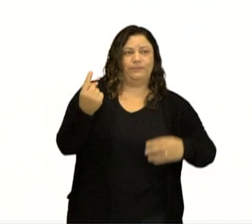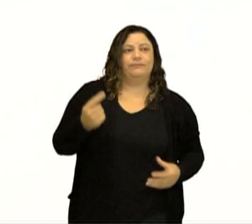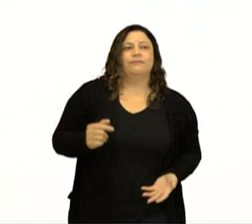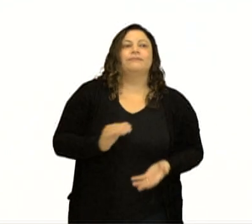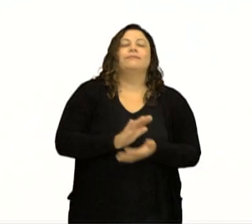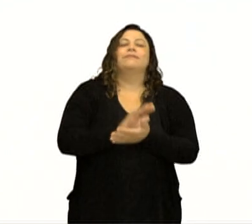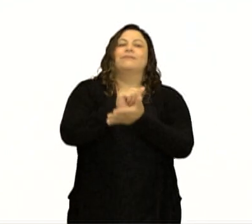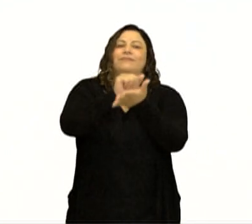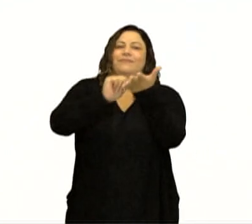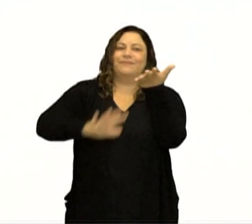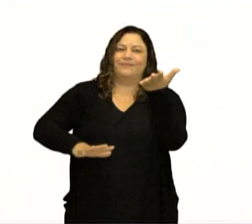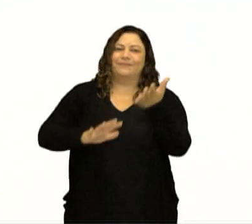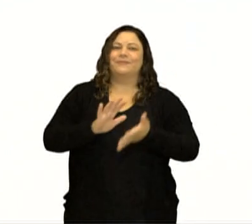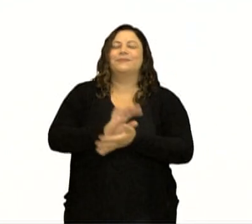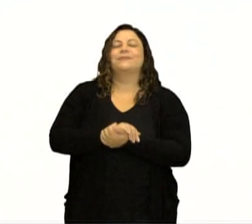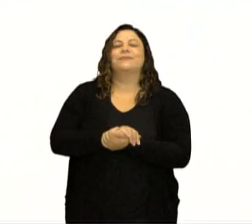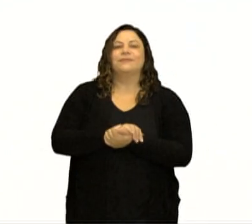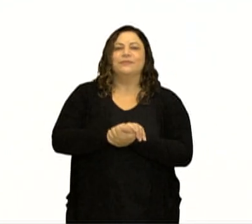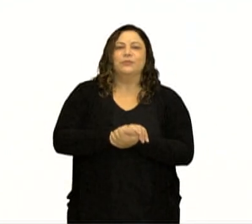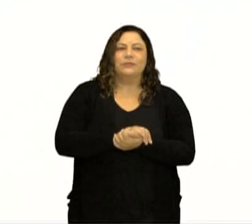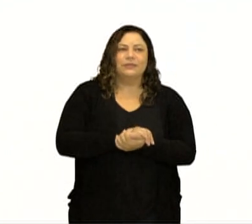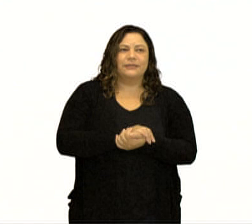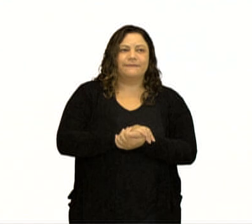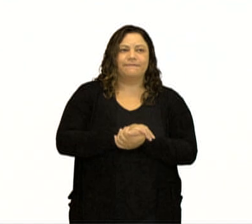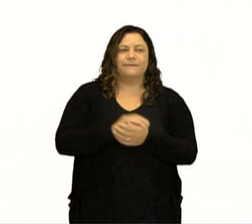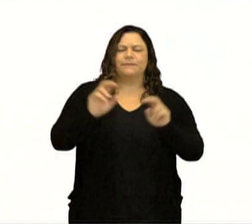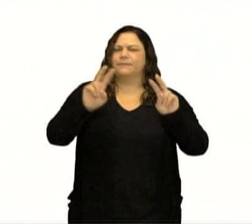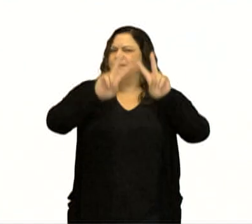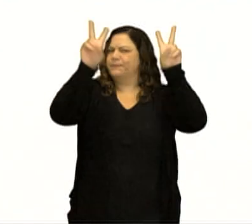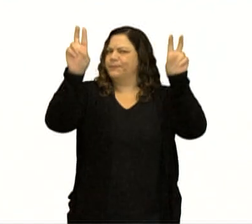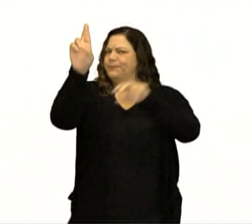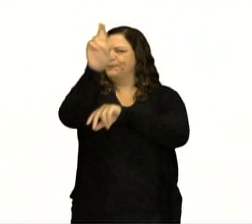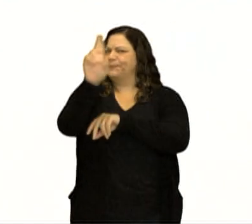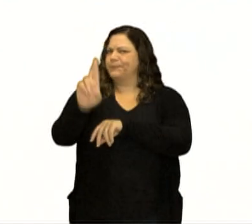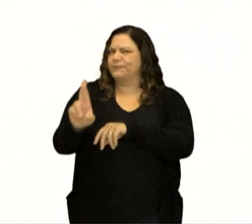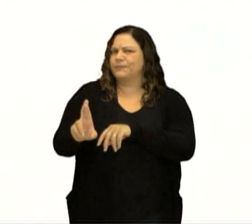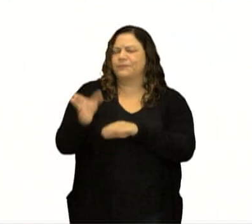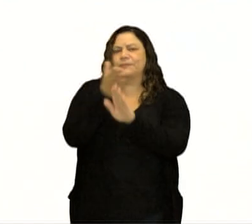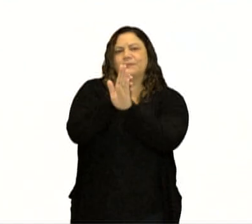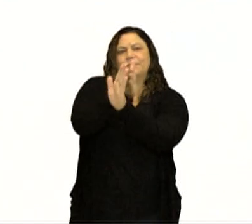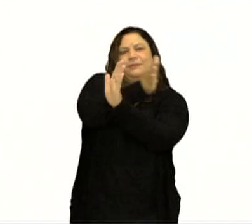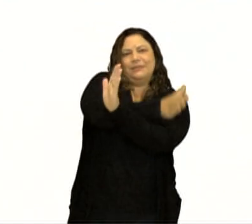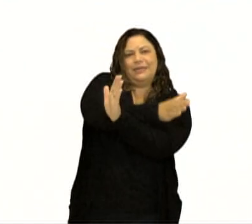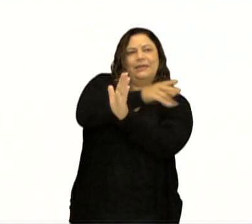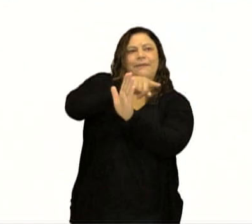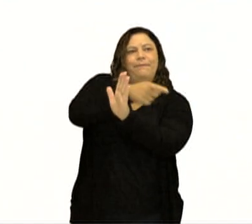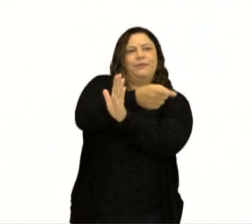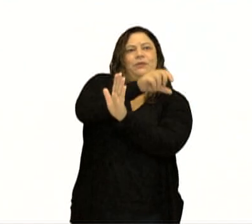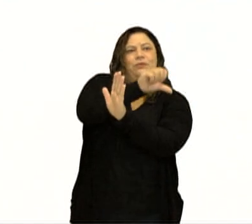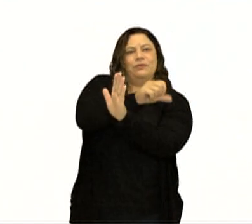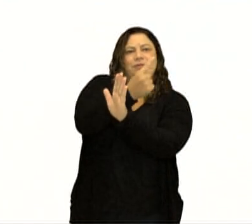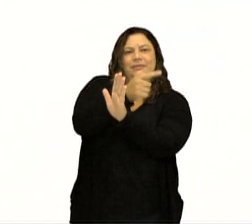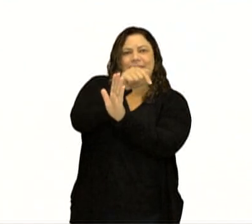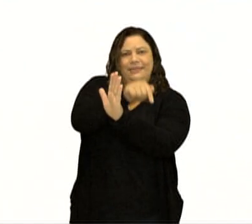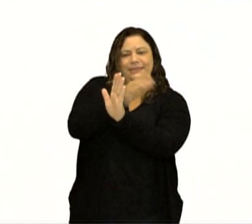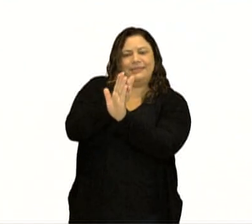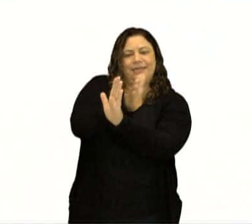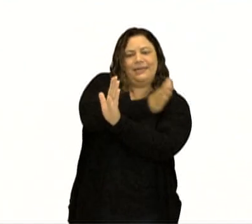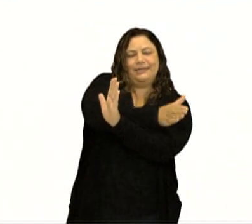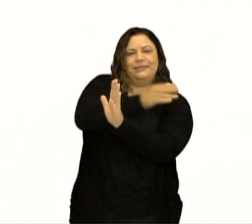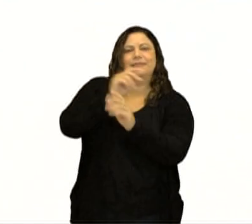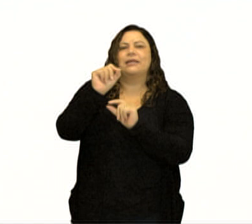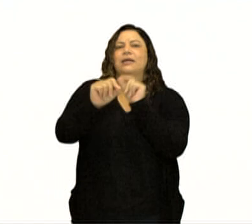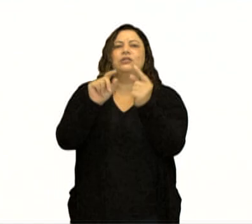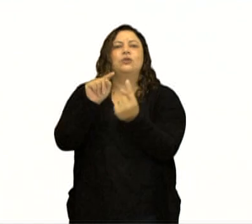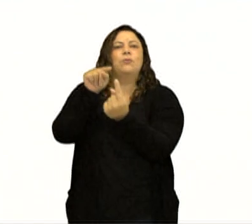Uma atividade para vocês sobre a Rússia pré-revolução antes de 1917, indique